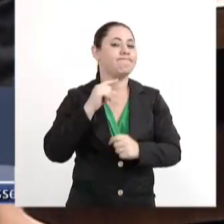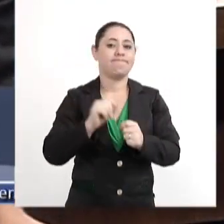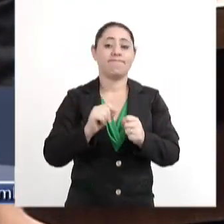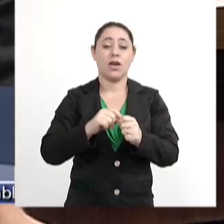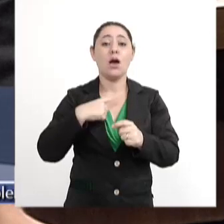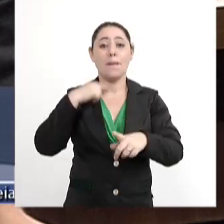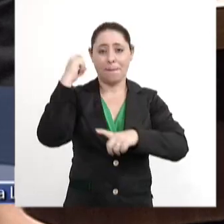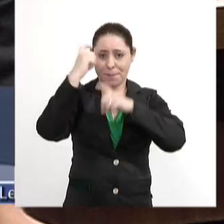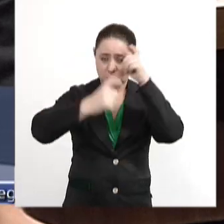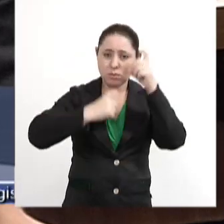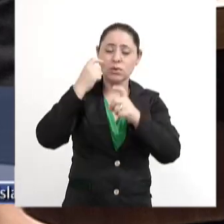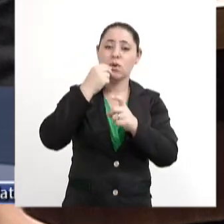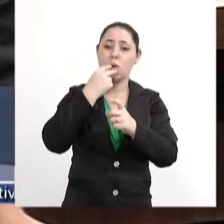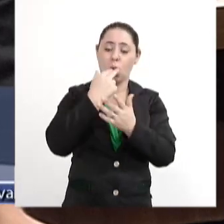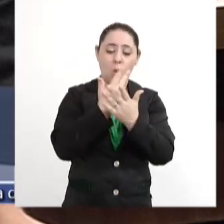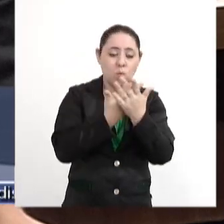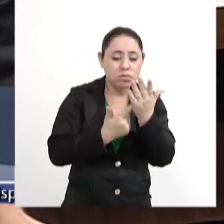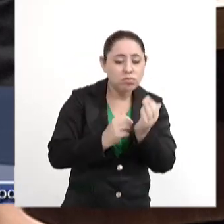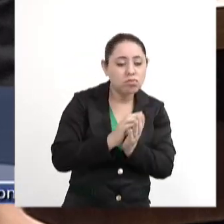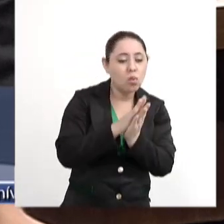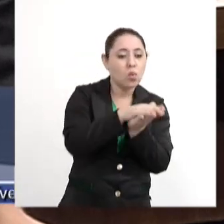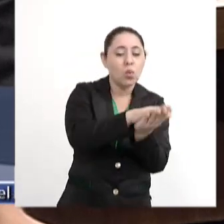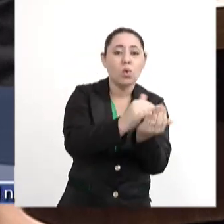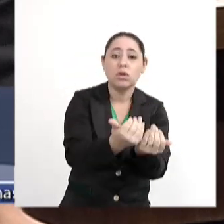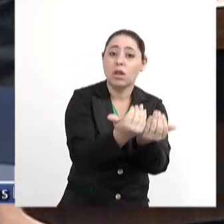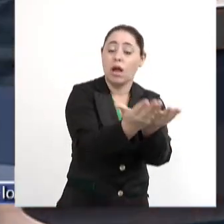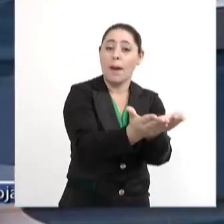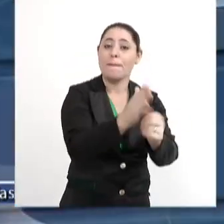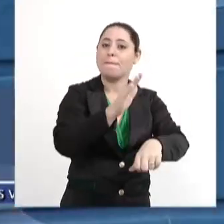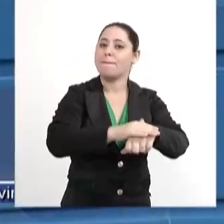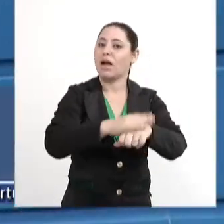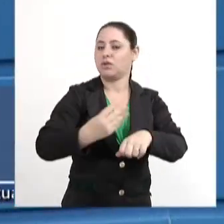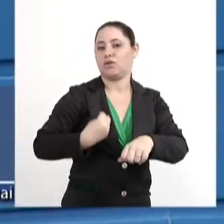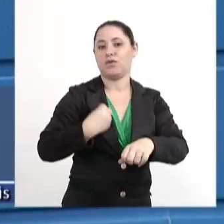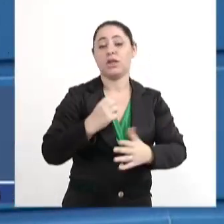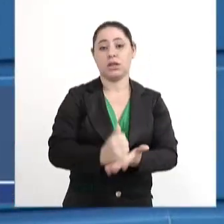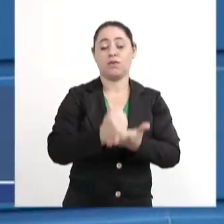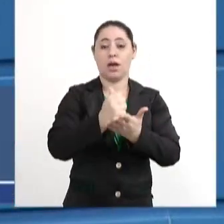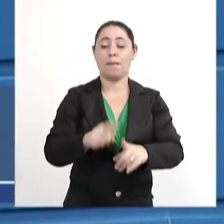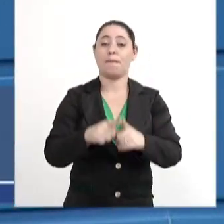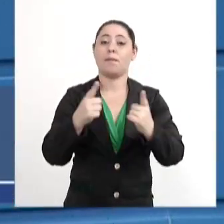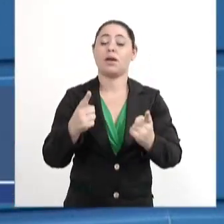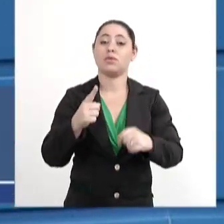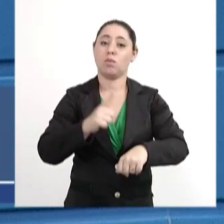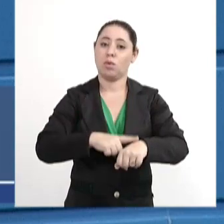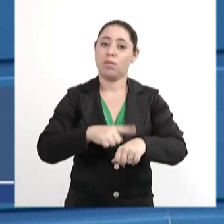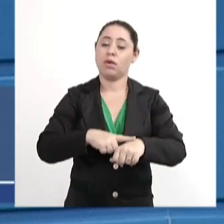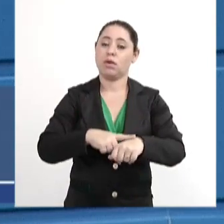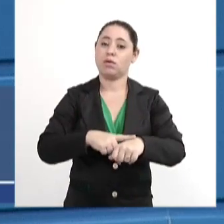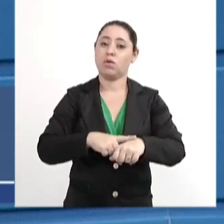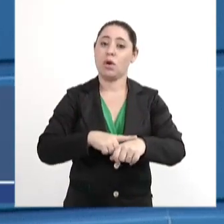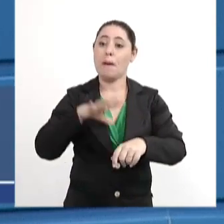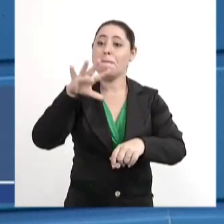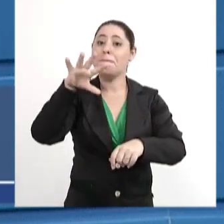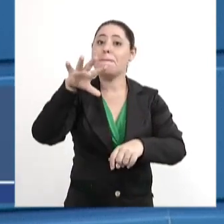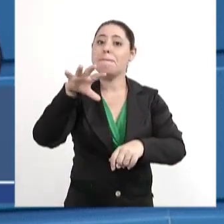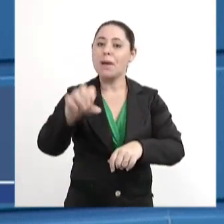se preocupar com a doação de sangue, se preocupar com quanto mais vida salvar. Mas no momento que a gente